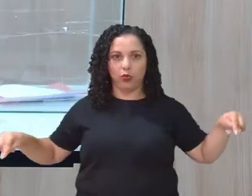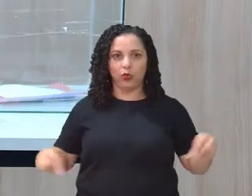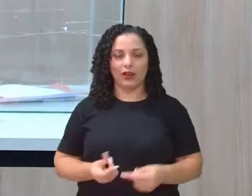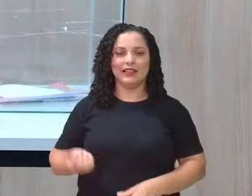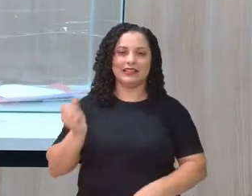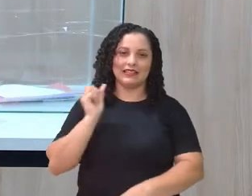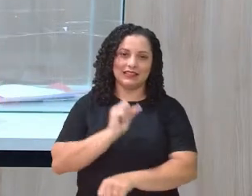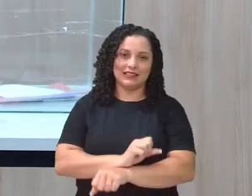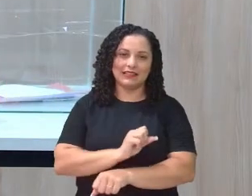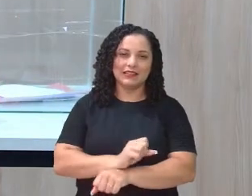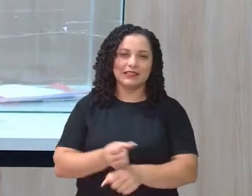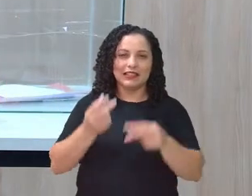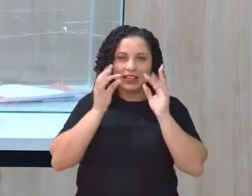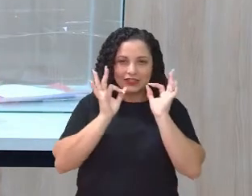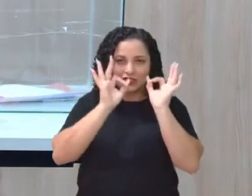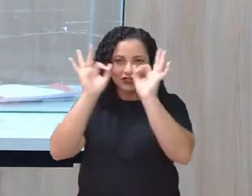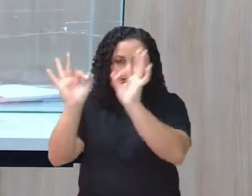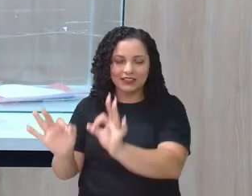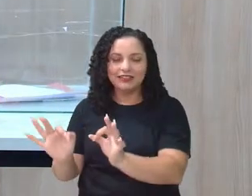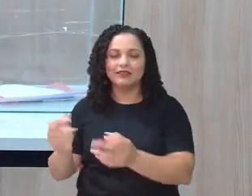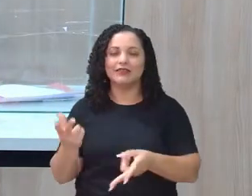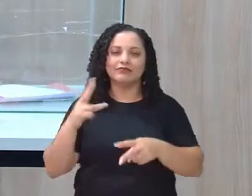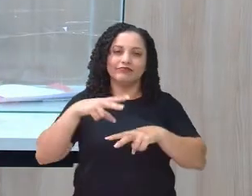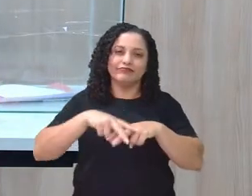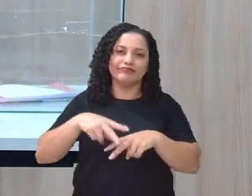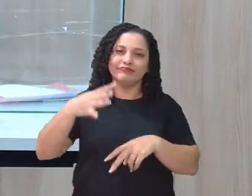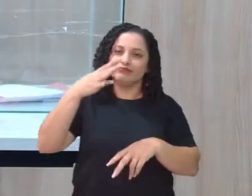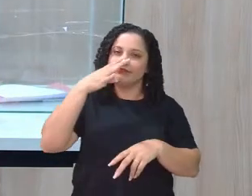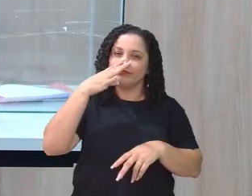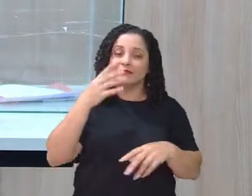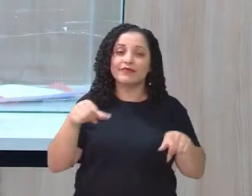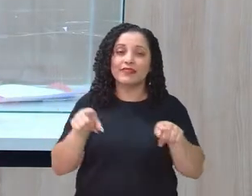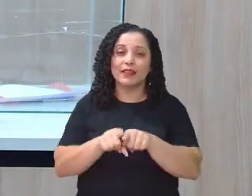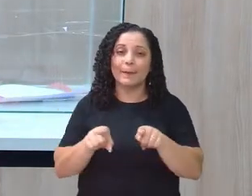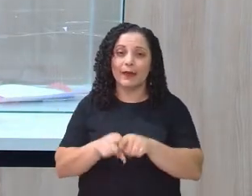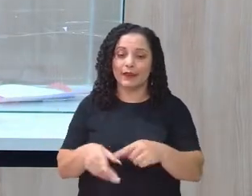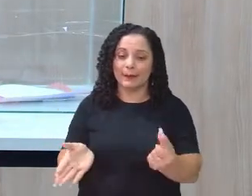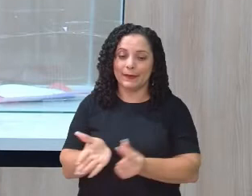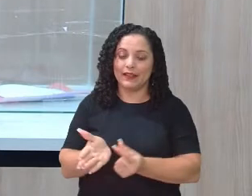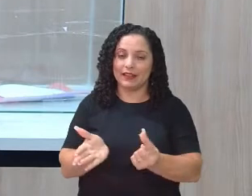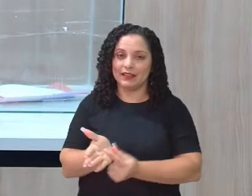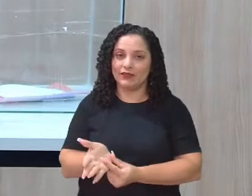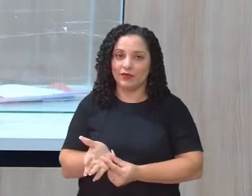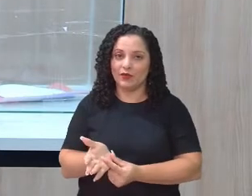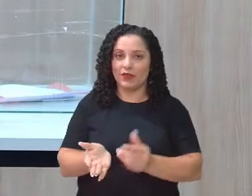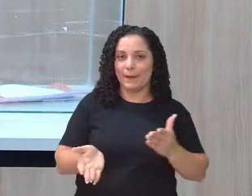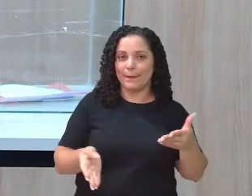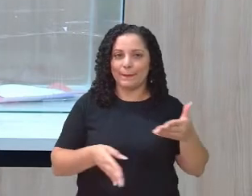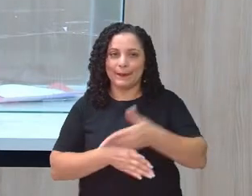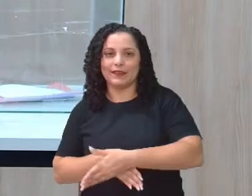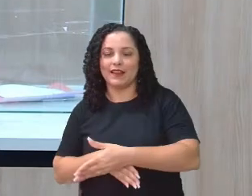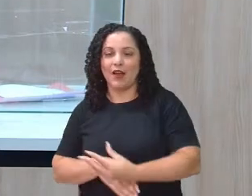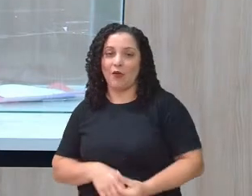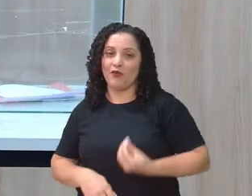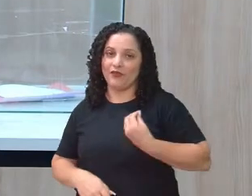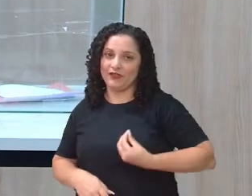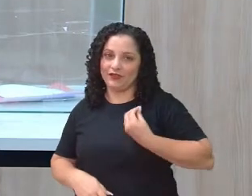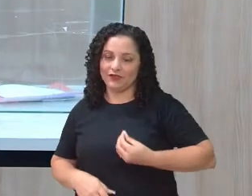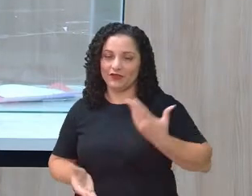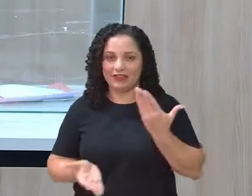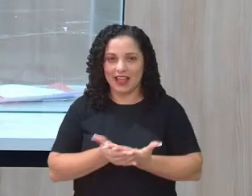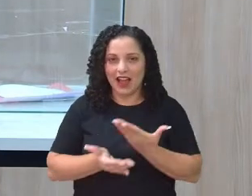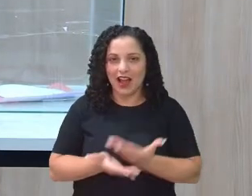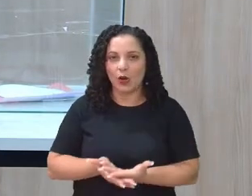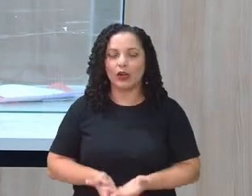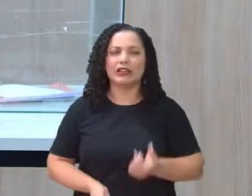numa mesinha, show de bola, e está também com um aplicativo logado para participar ao vivo aí da aula,